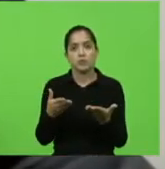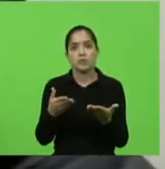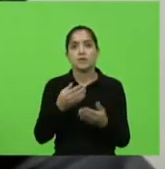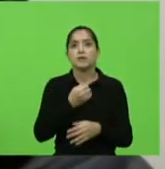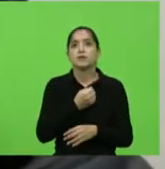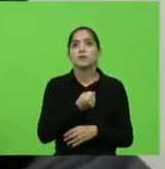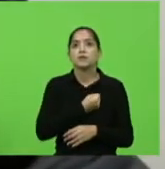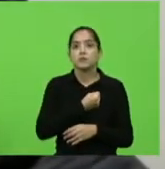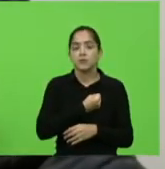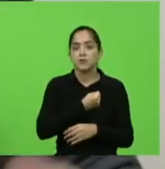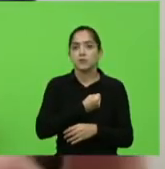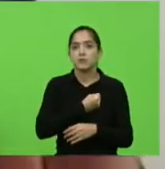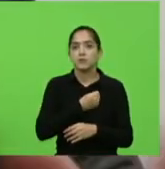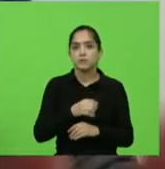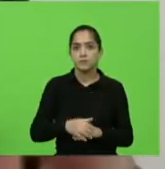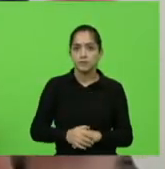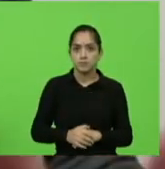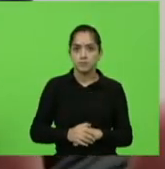lei número